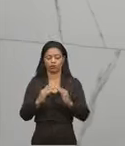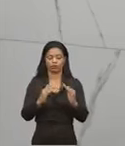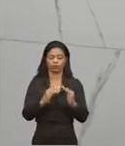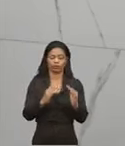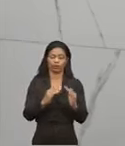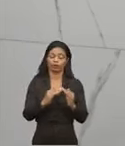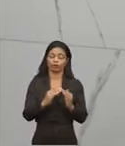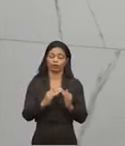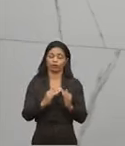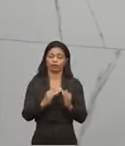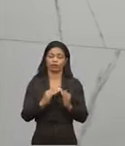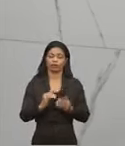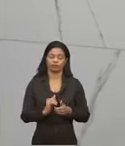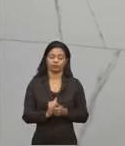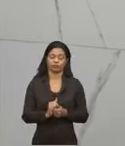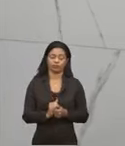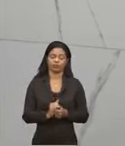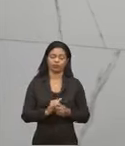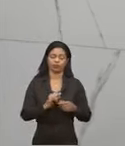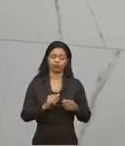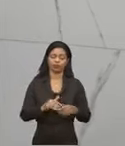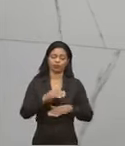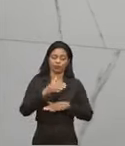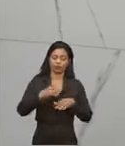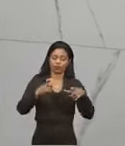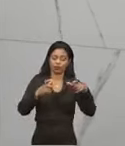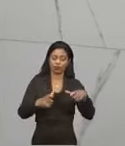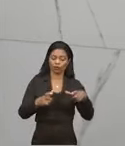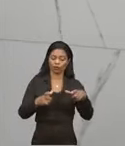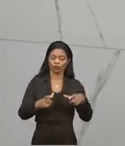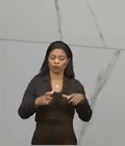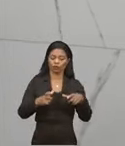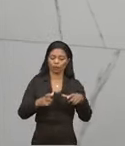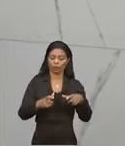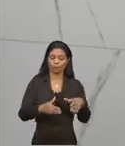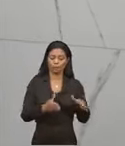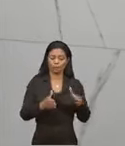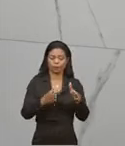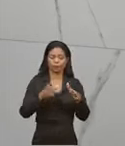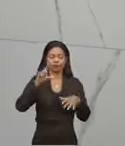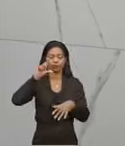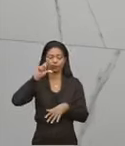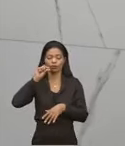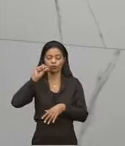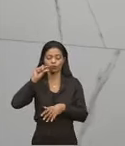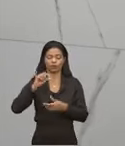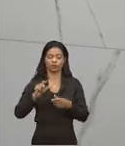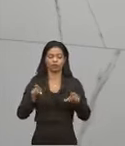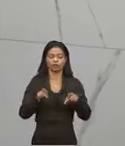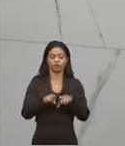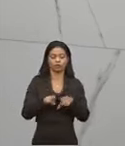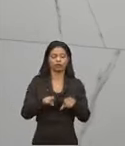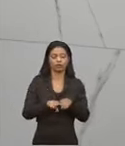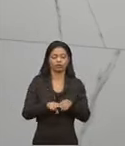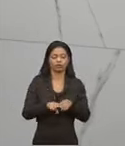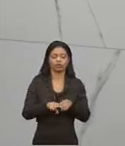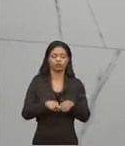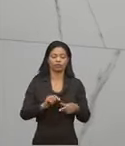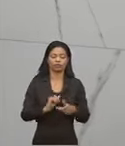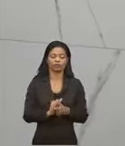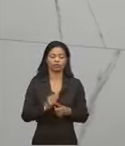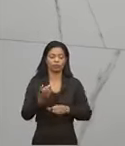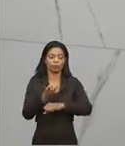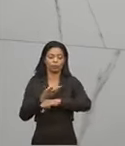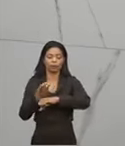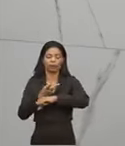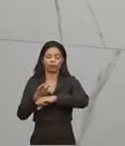Canto dos Passos, as pessoas têm sofrido ao se deslocar pelo aquele trecho, procurando um abrigo de